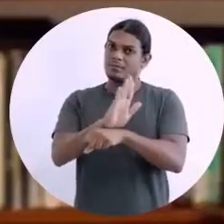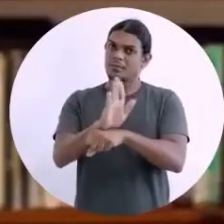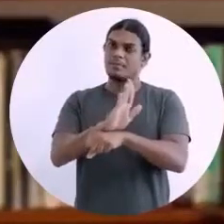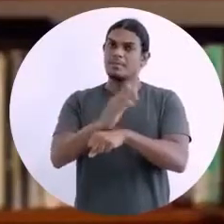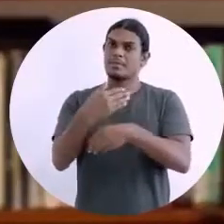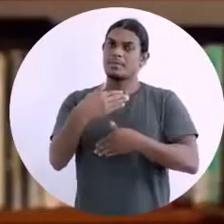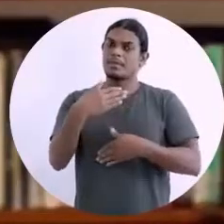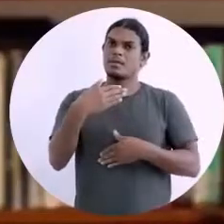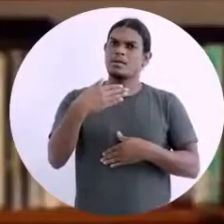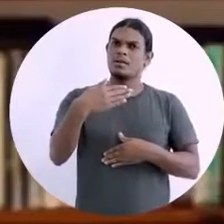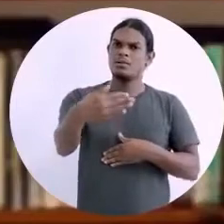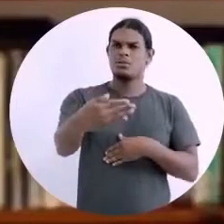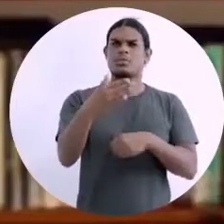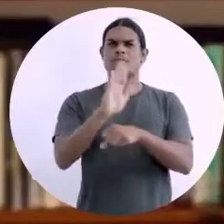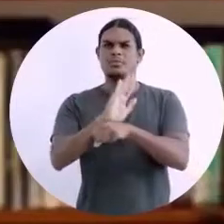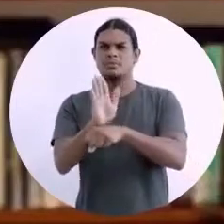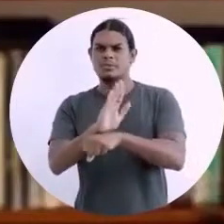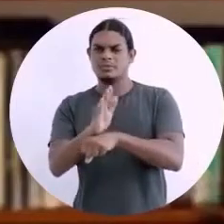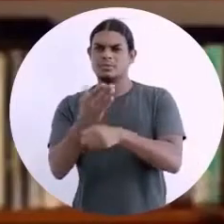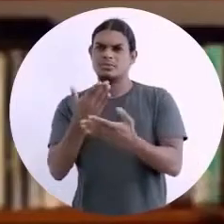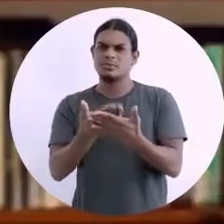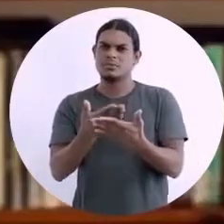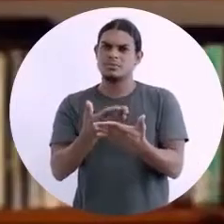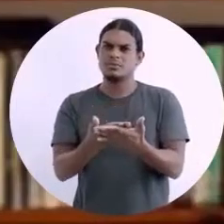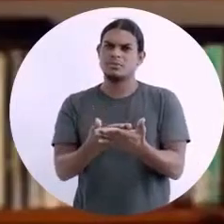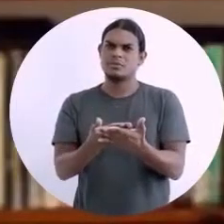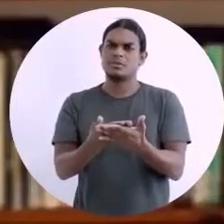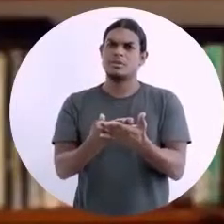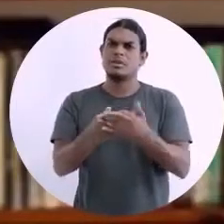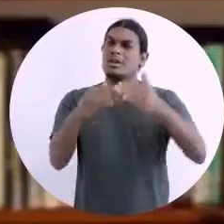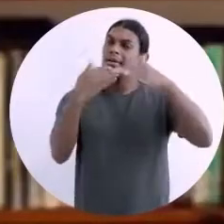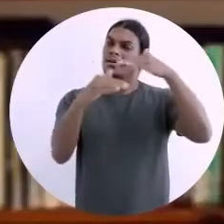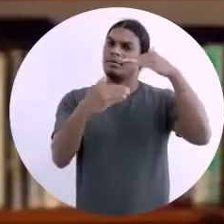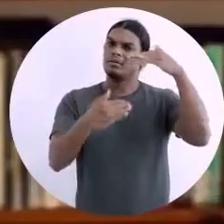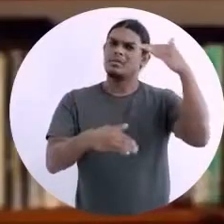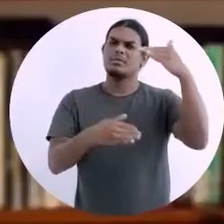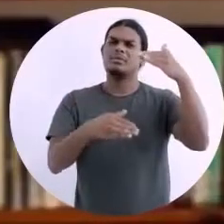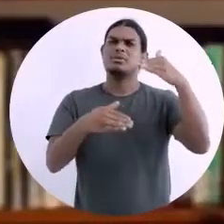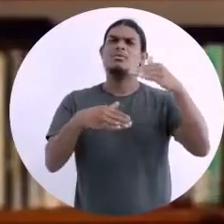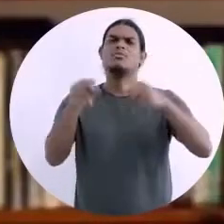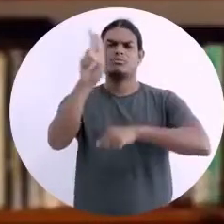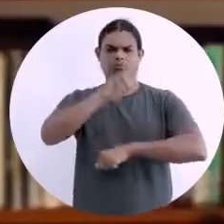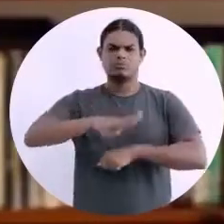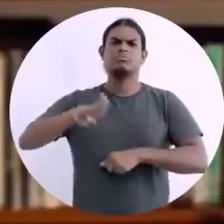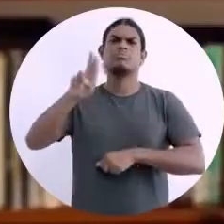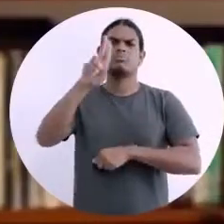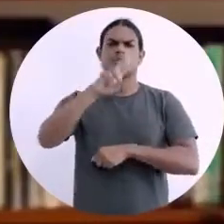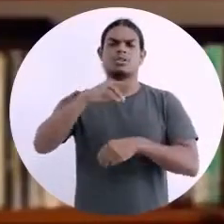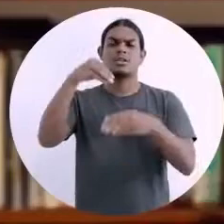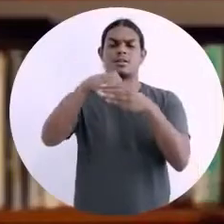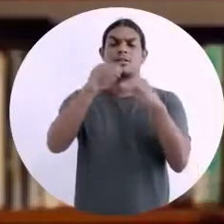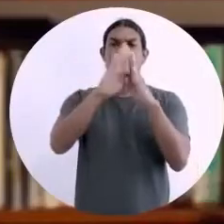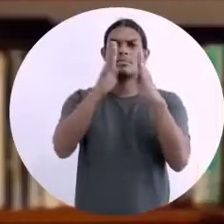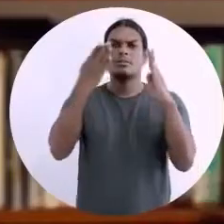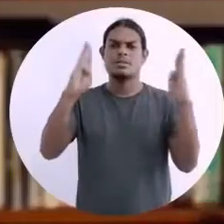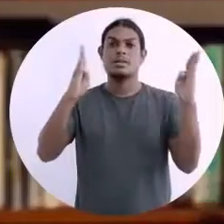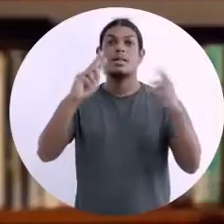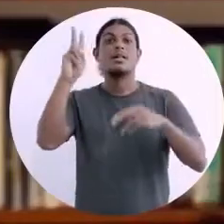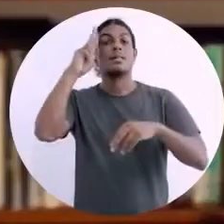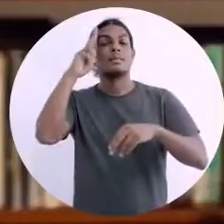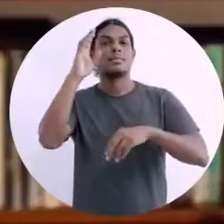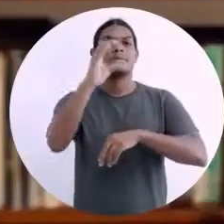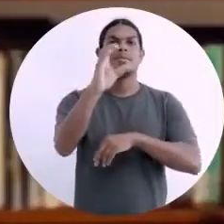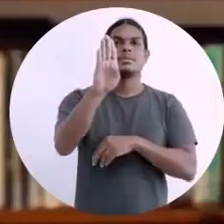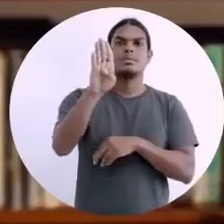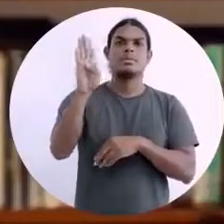Na próxima videoaula vamos falar da outra classificação que é muito utilizada em bibliotecas. Lembrando que a CDD